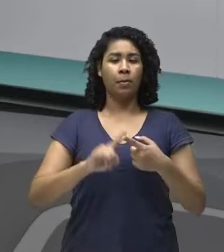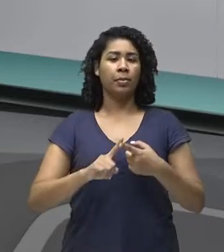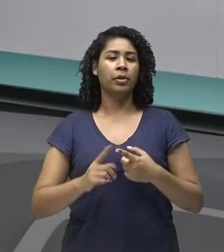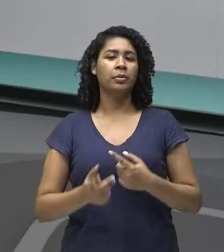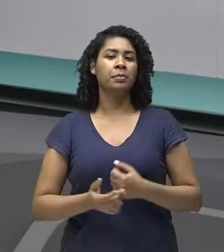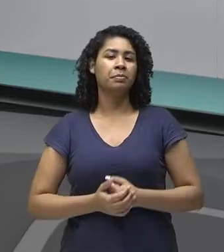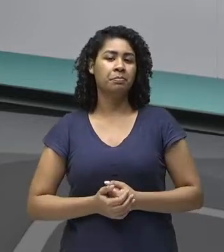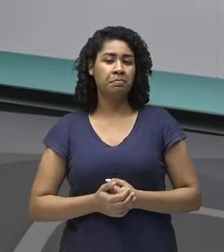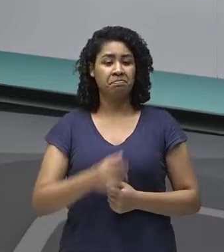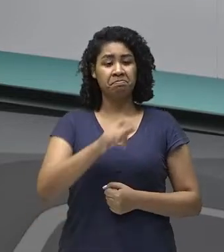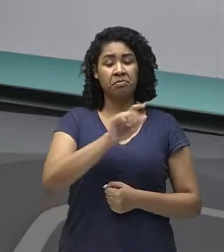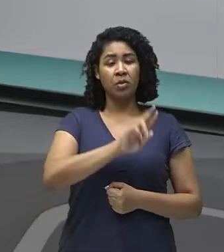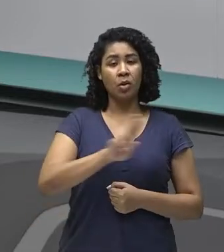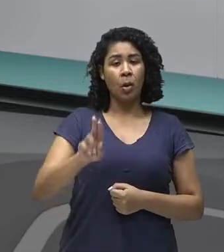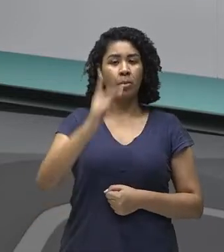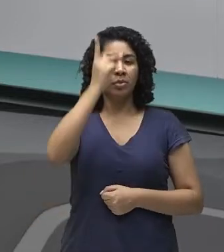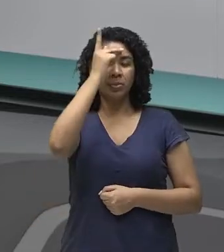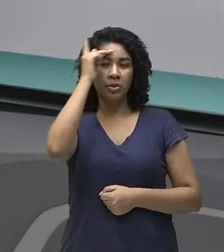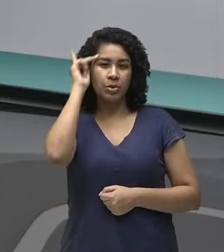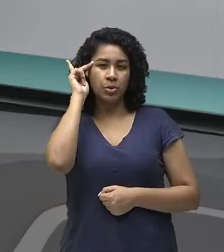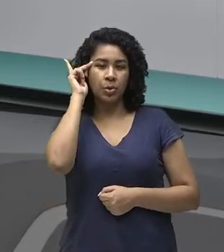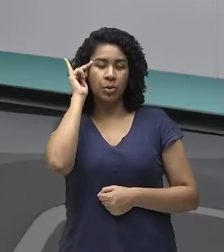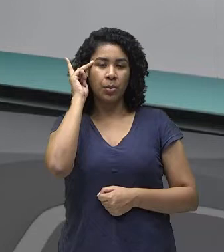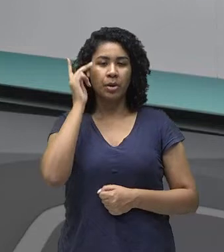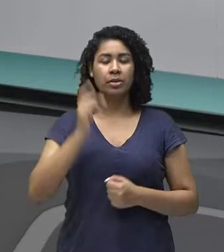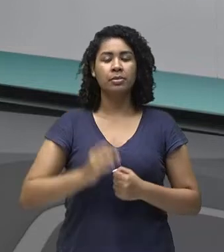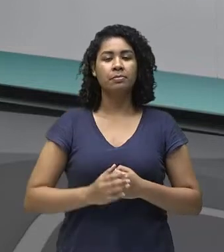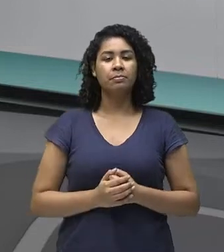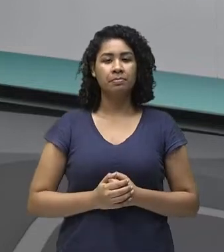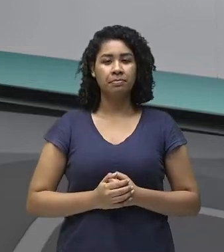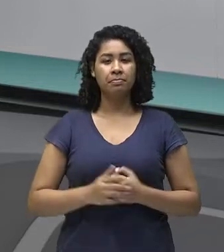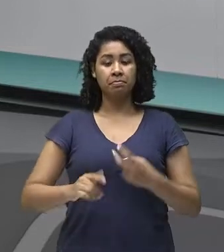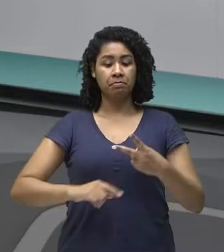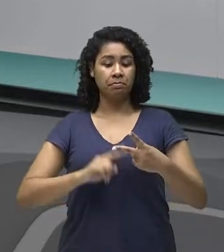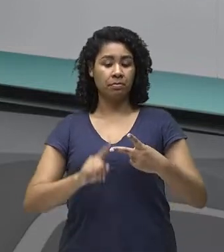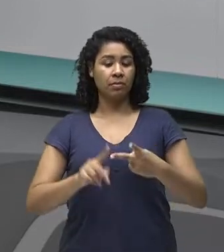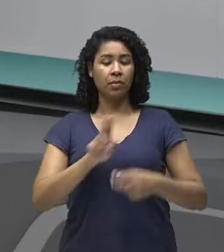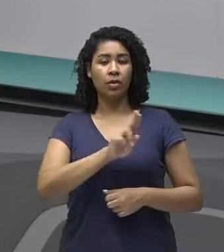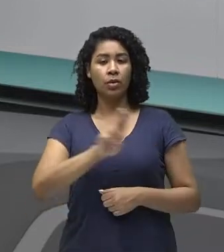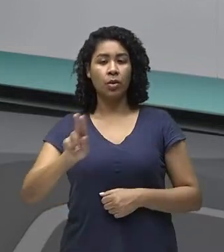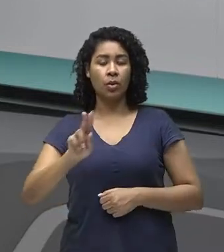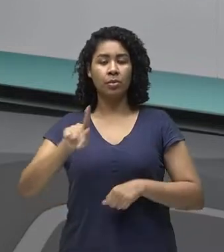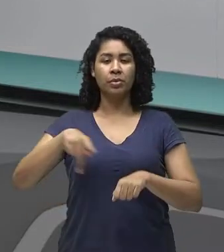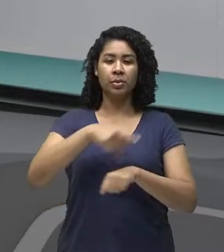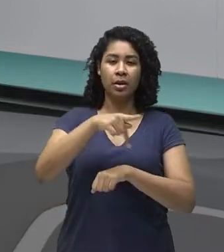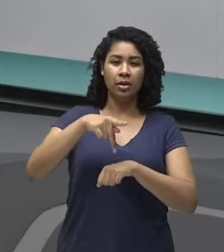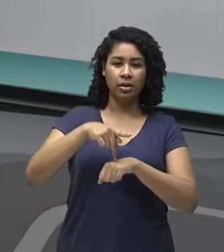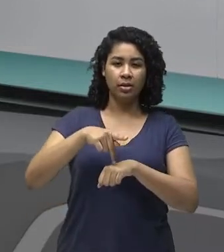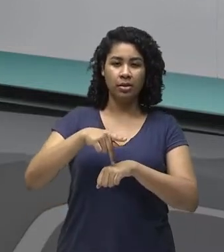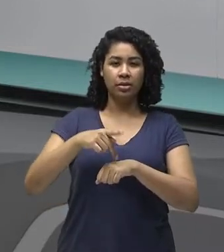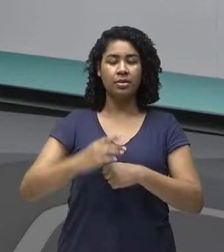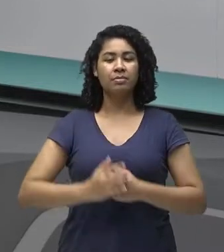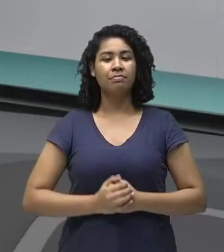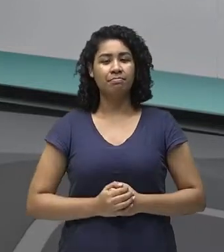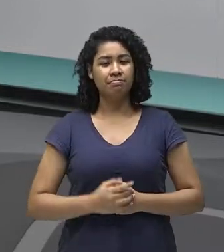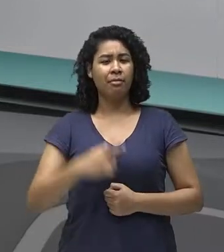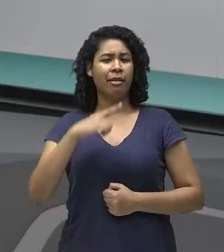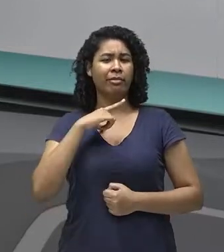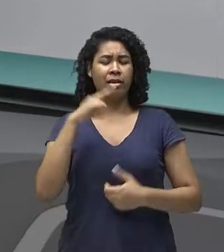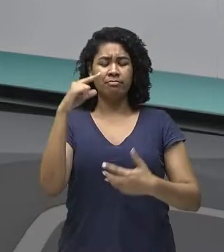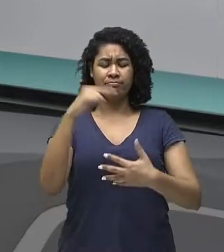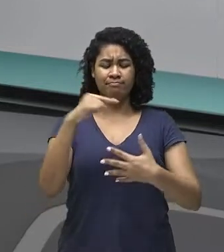people, nome de pessoas, name of countries, países, cities, né? Nós temos todas essas questões